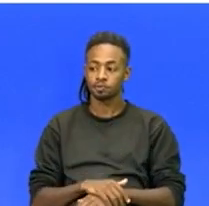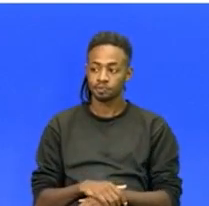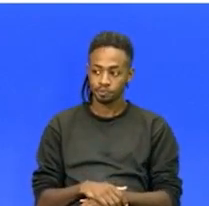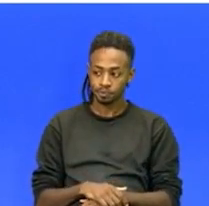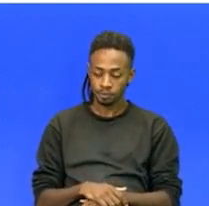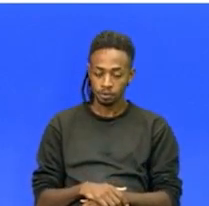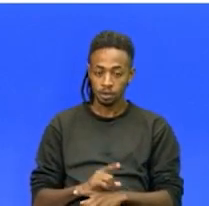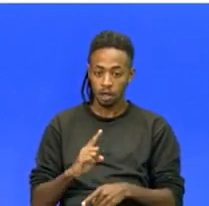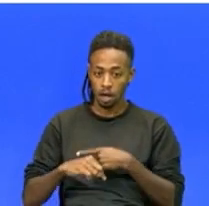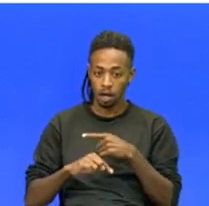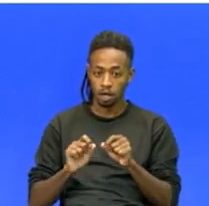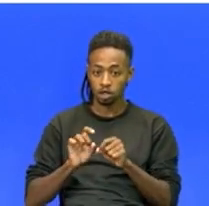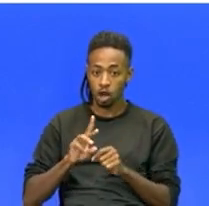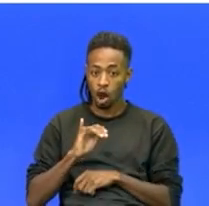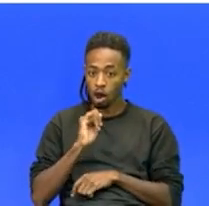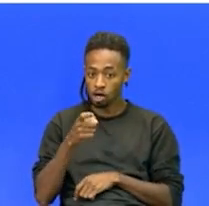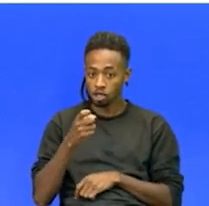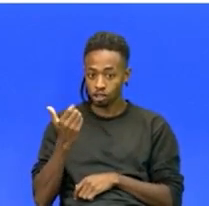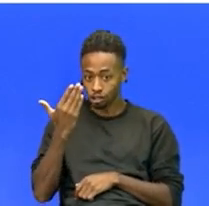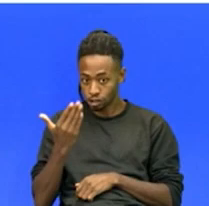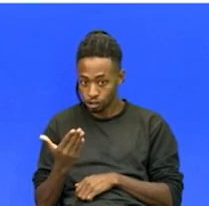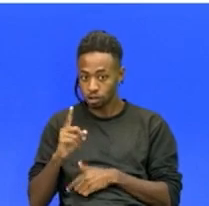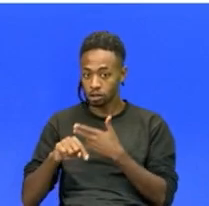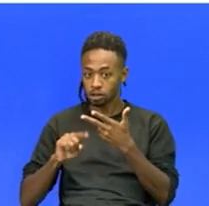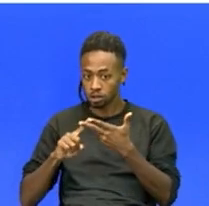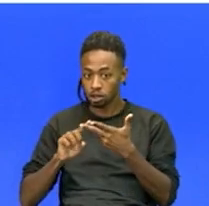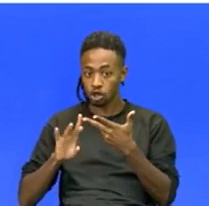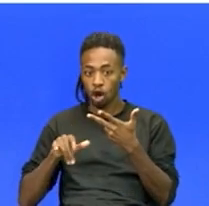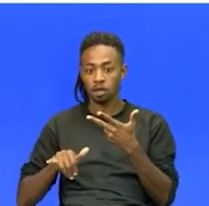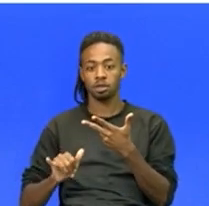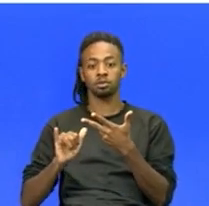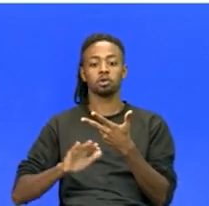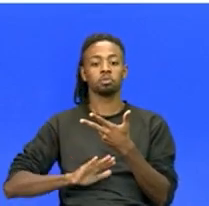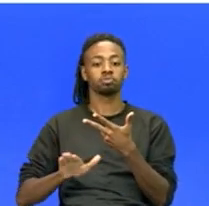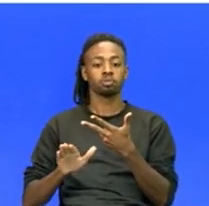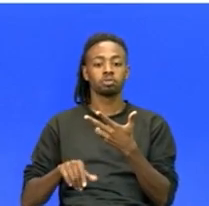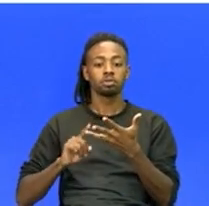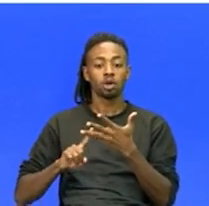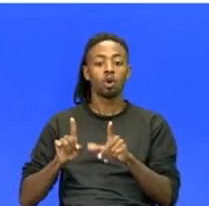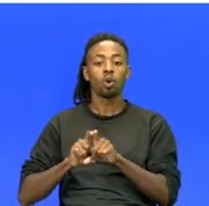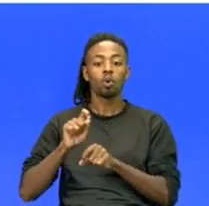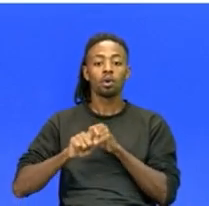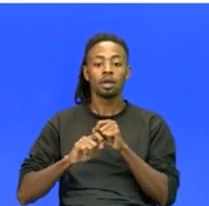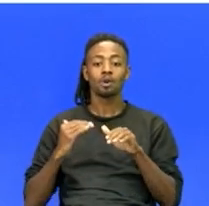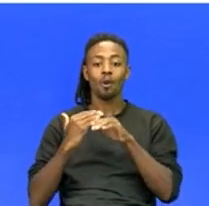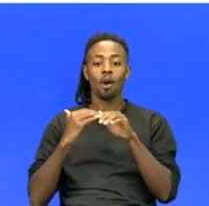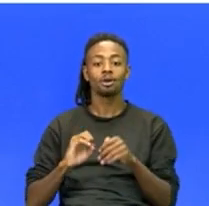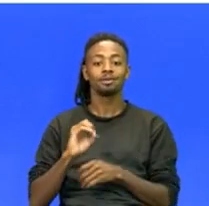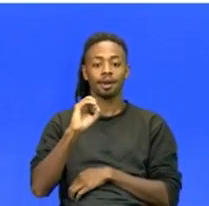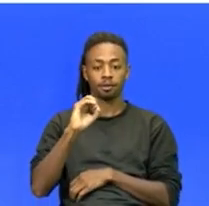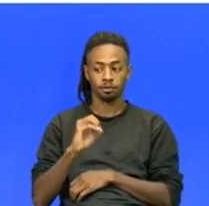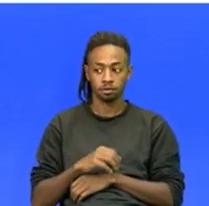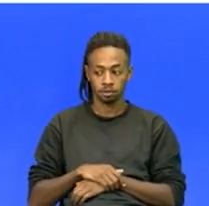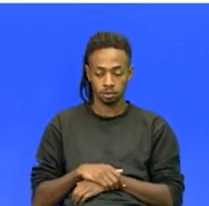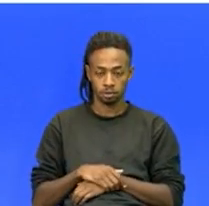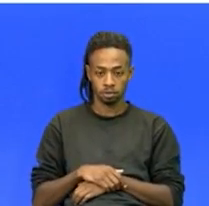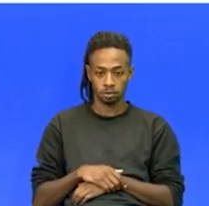E aqui você só deriva apenas o x, e aqui você deriva apenas o y. Você iguala a zero no próximo passo,